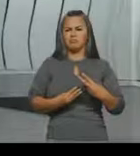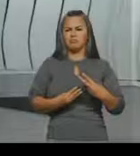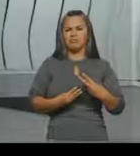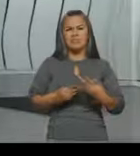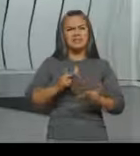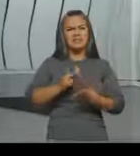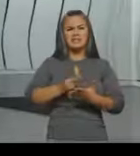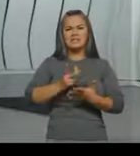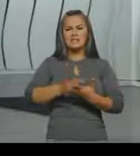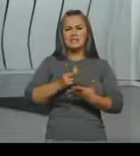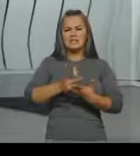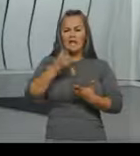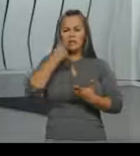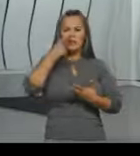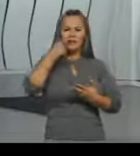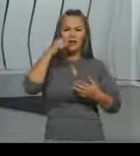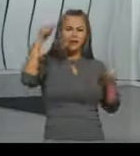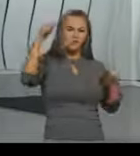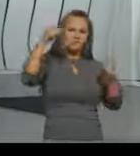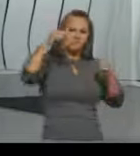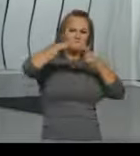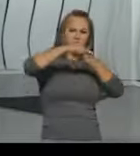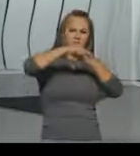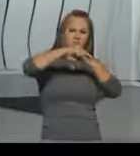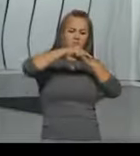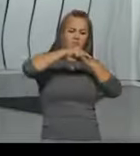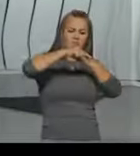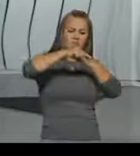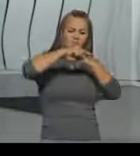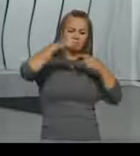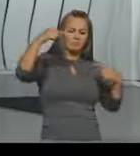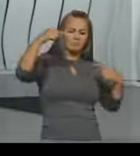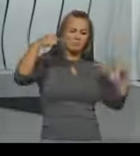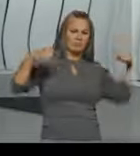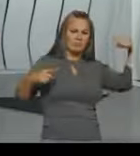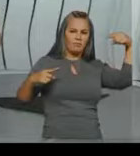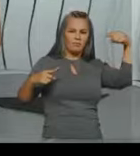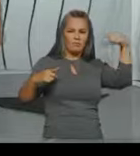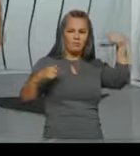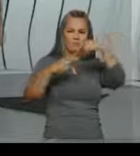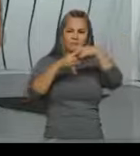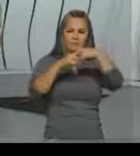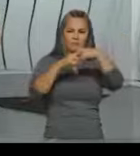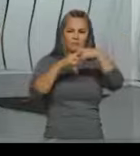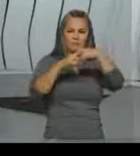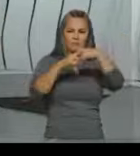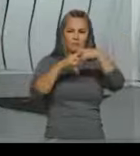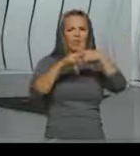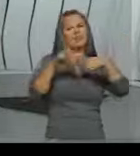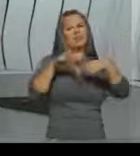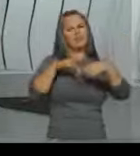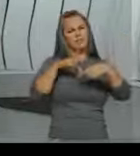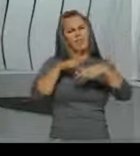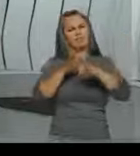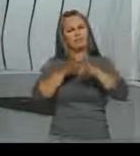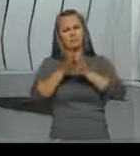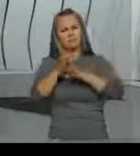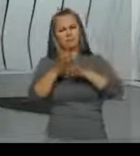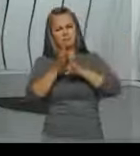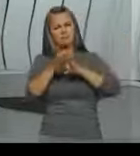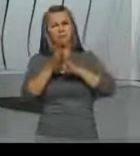nessa ordem e sempre está crescendo, beleza? Tem uns macetinhos, dá para a